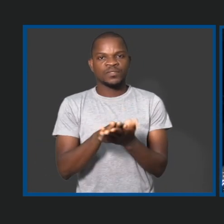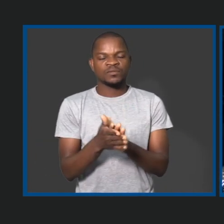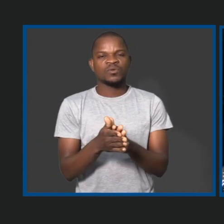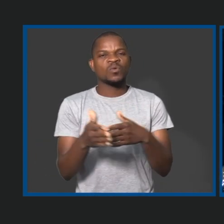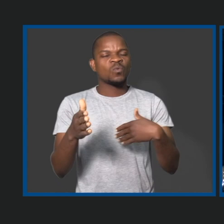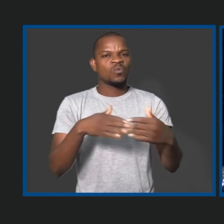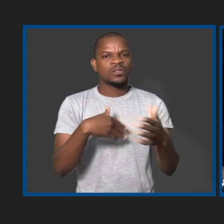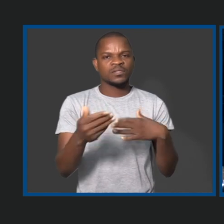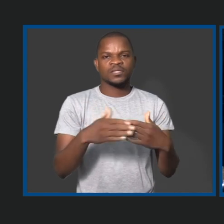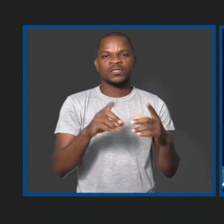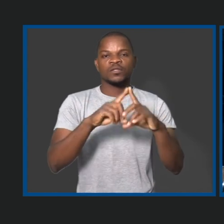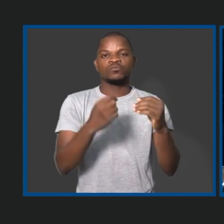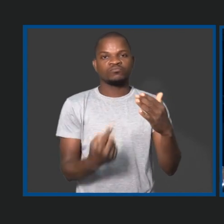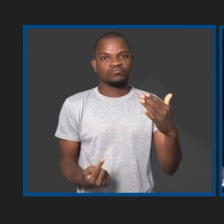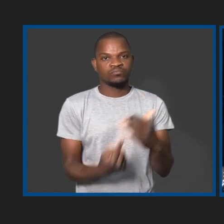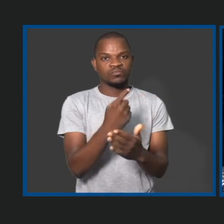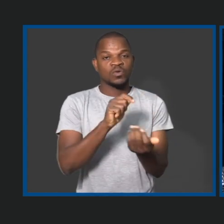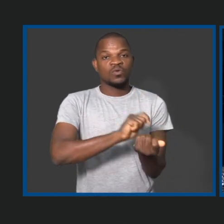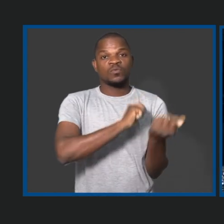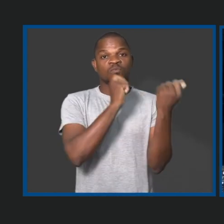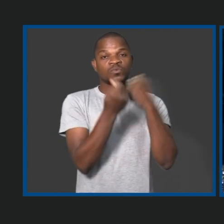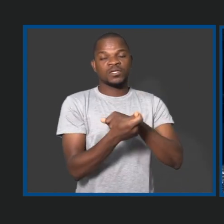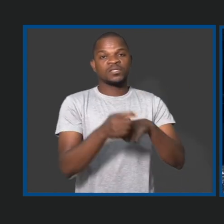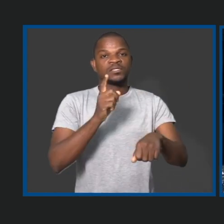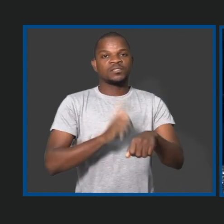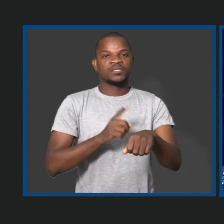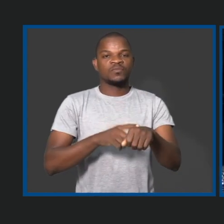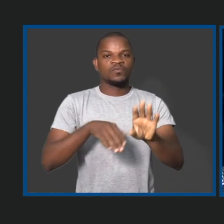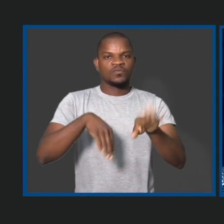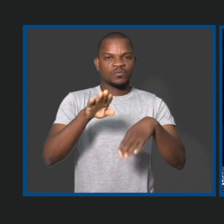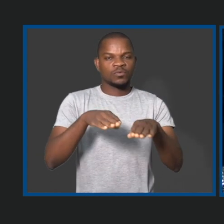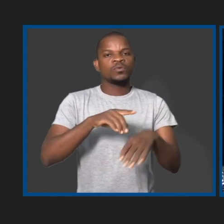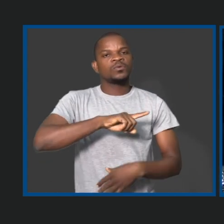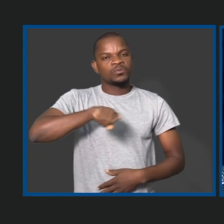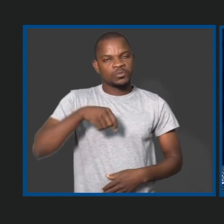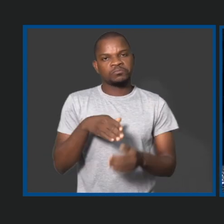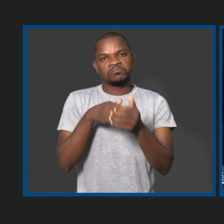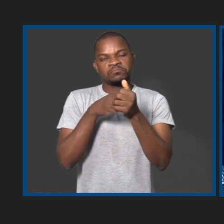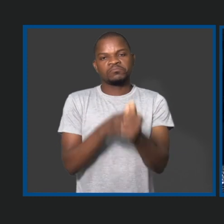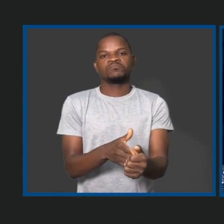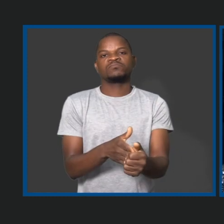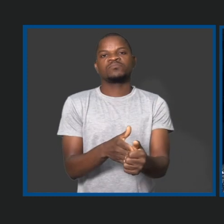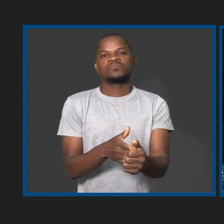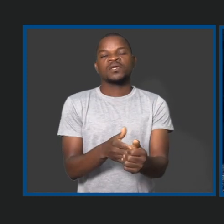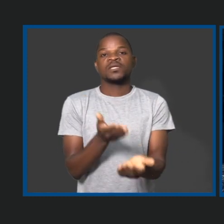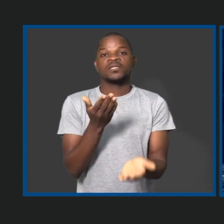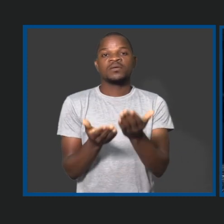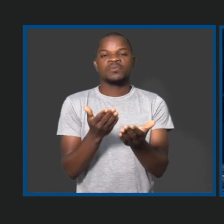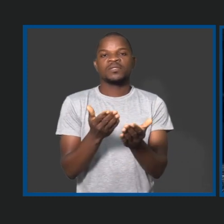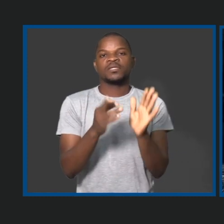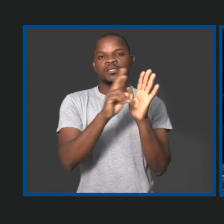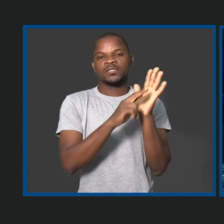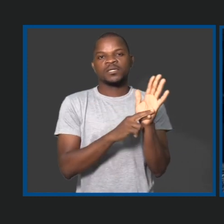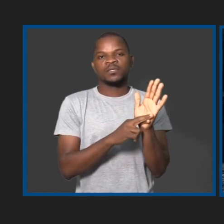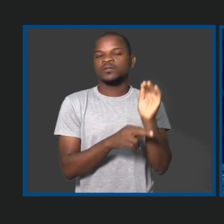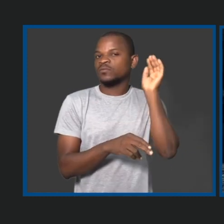qualquer eventual alteração do calendário futebolístico. Então vamos tomar as medidas de acordo com as instruções